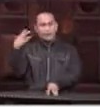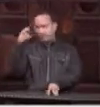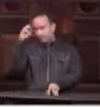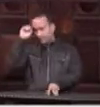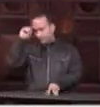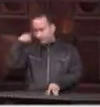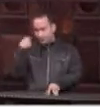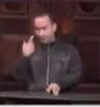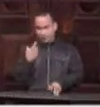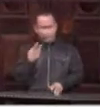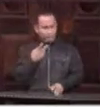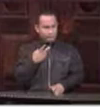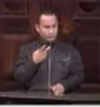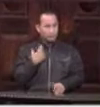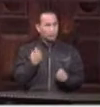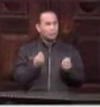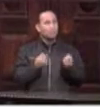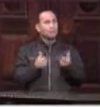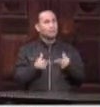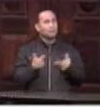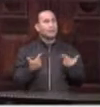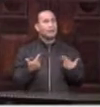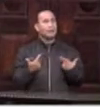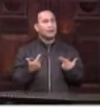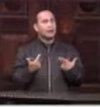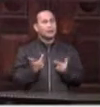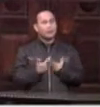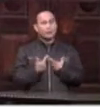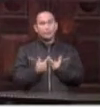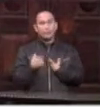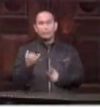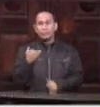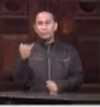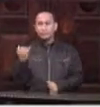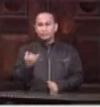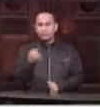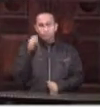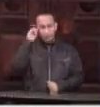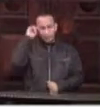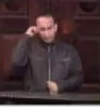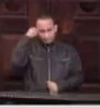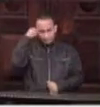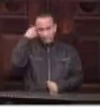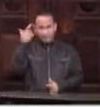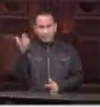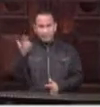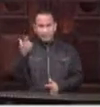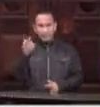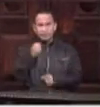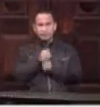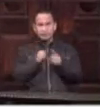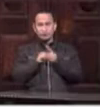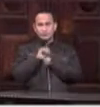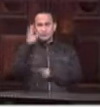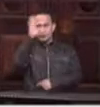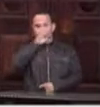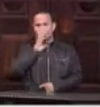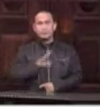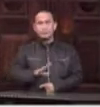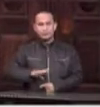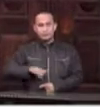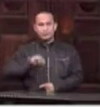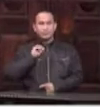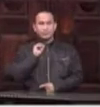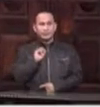de se ter um olhar sobre a importância do africano, do negro, na construção da sociedade brasileira, que